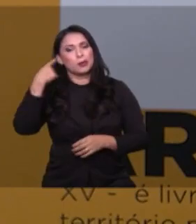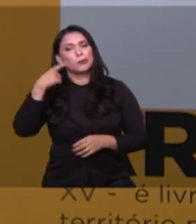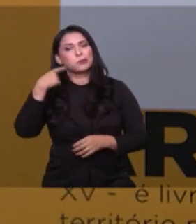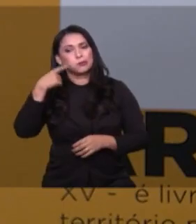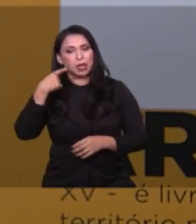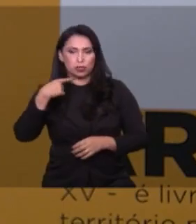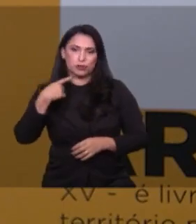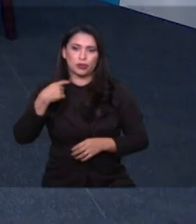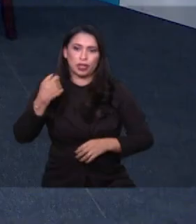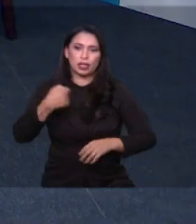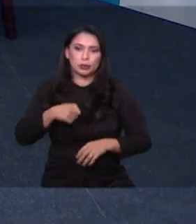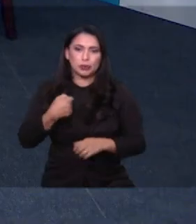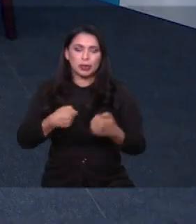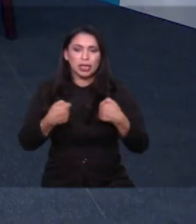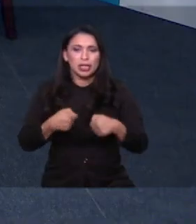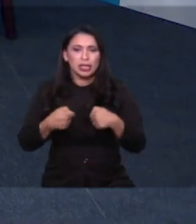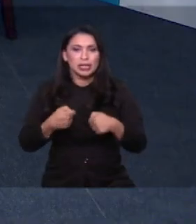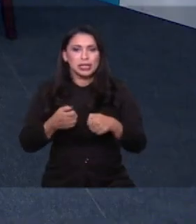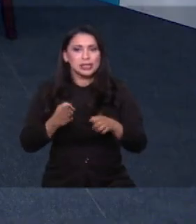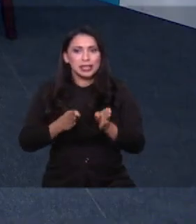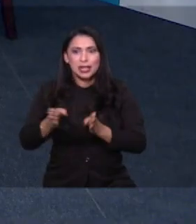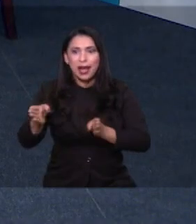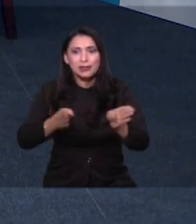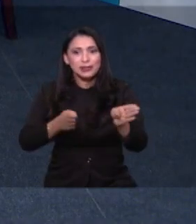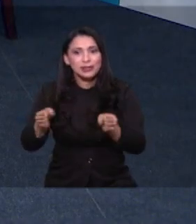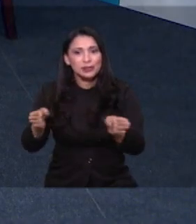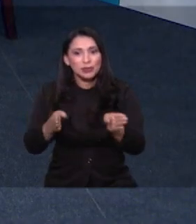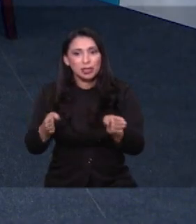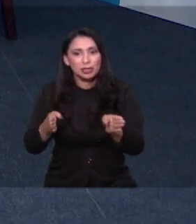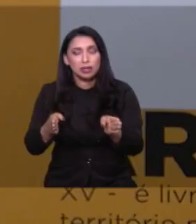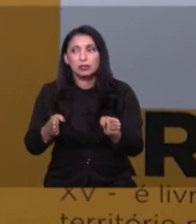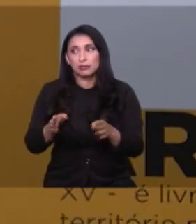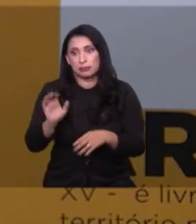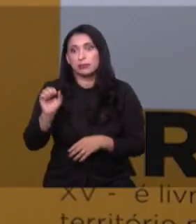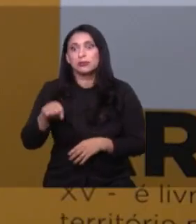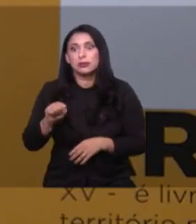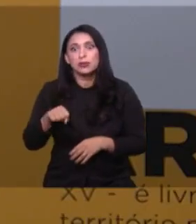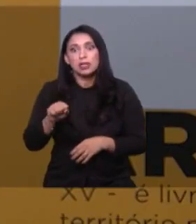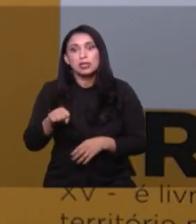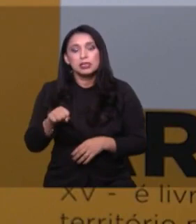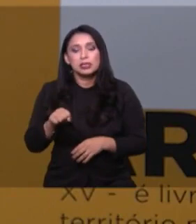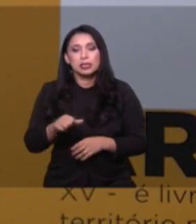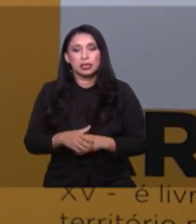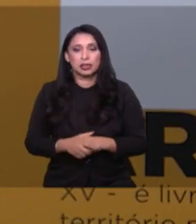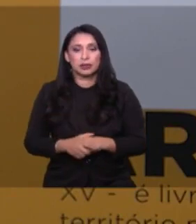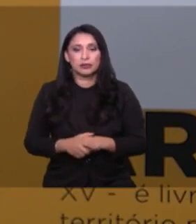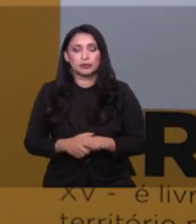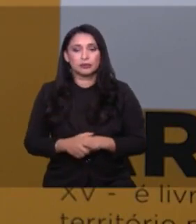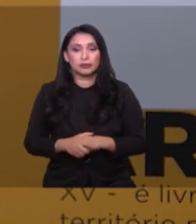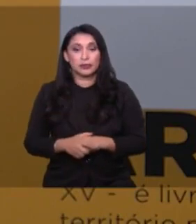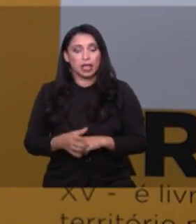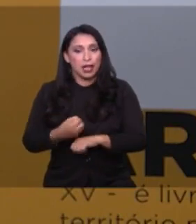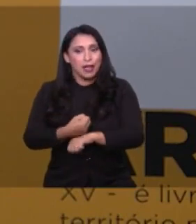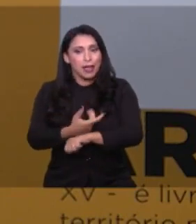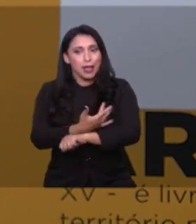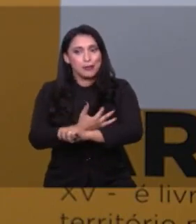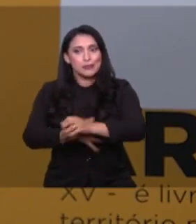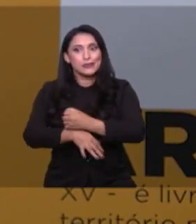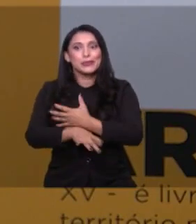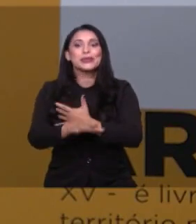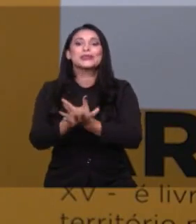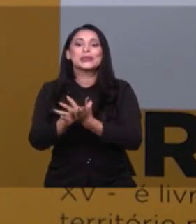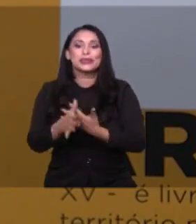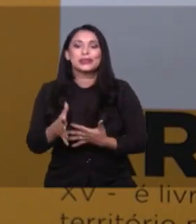também precisam ali de acessibilidade, né? Exatamente. É muito emocionante, sabe,